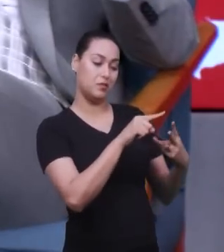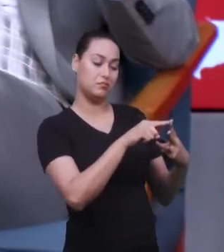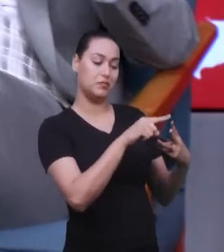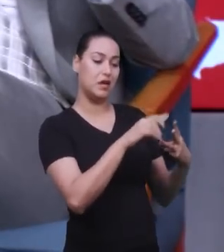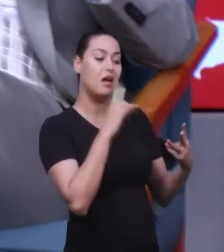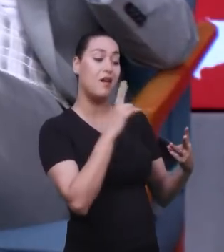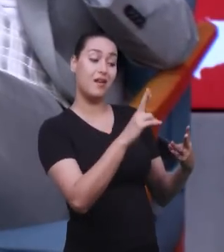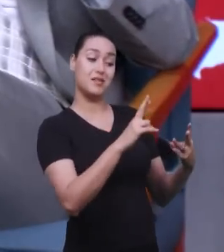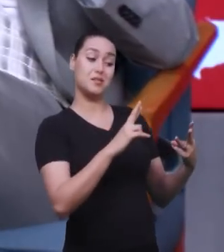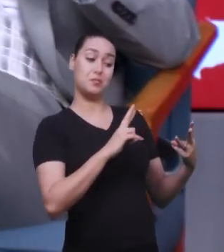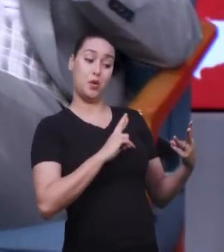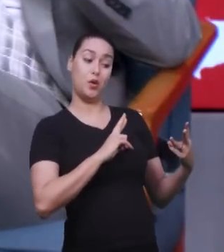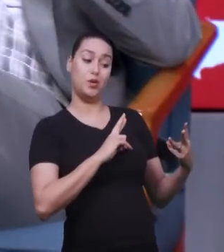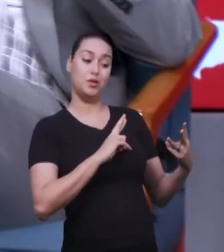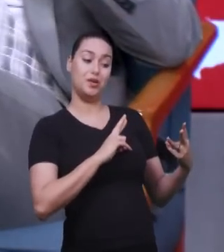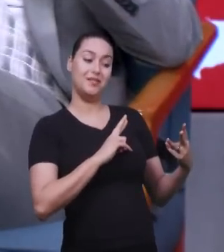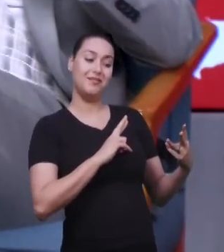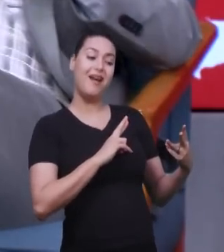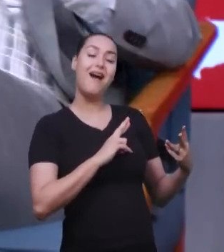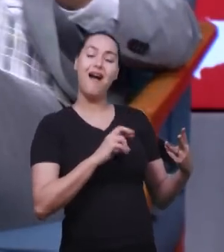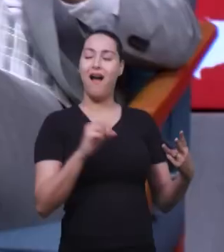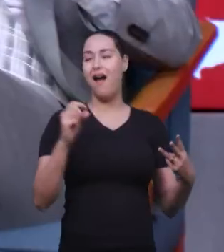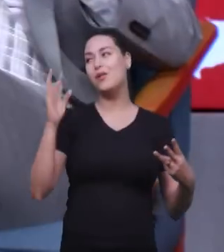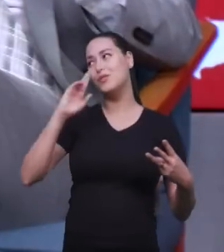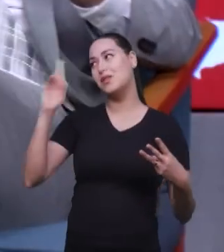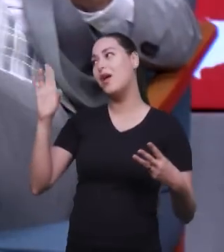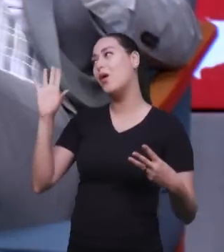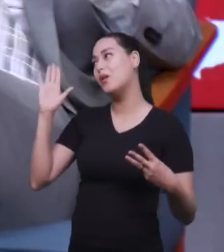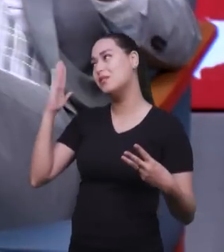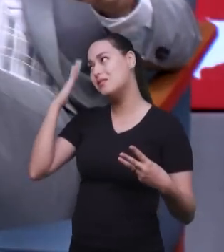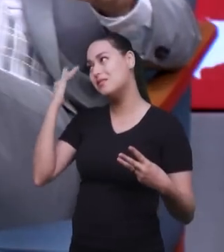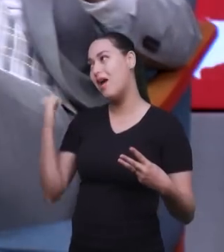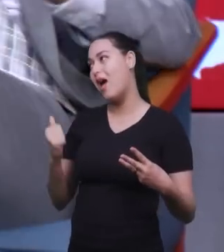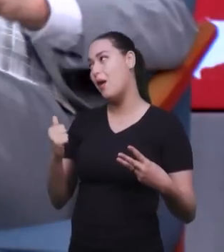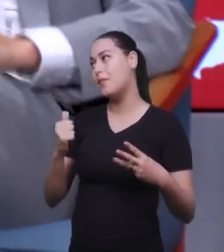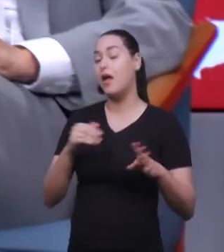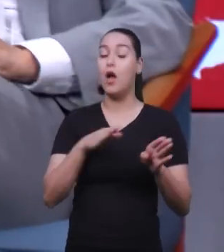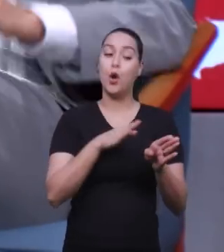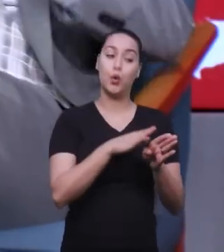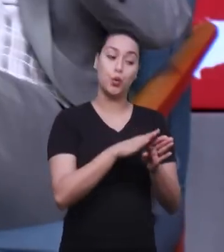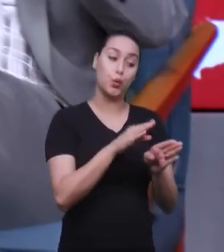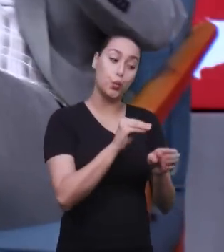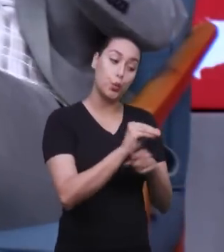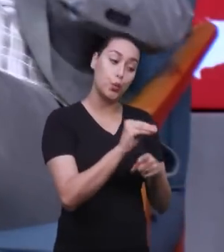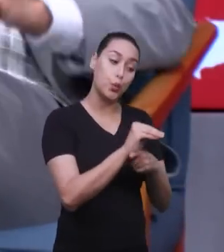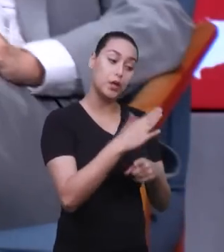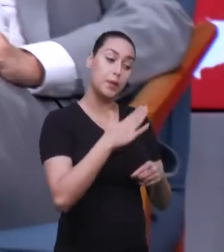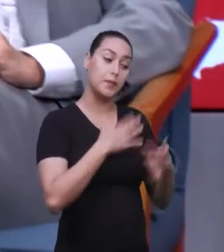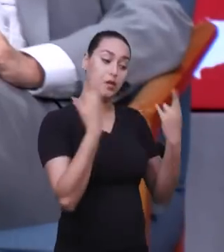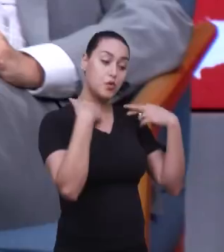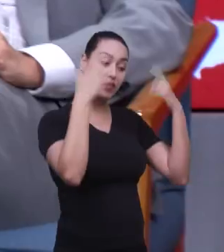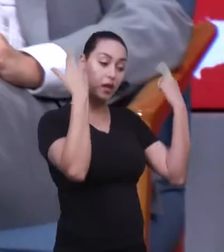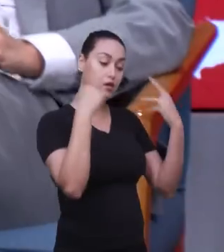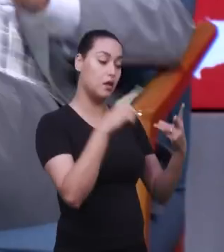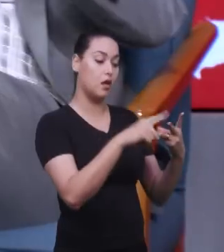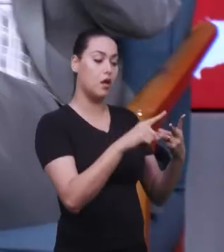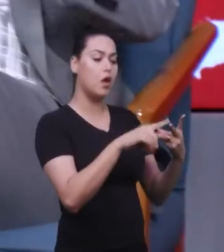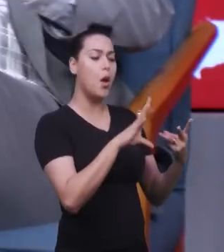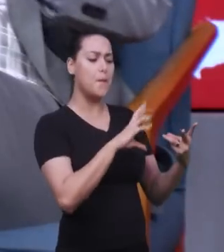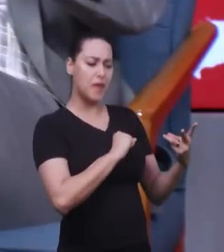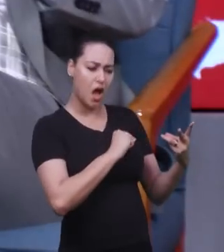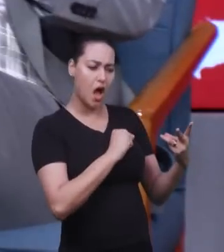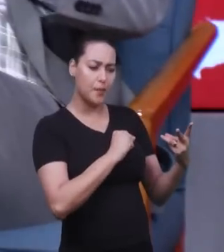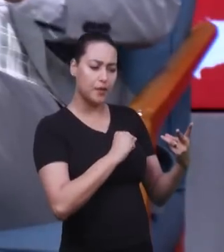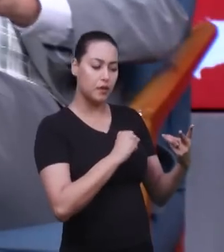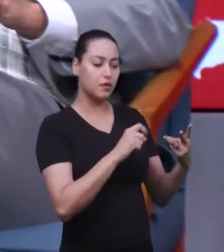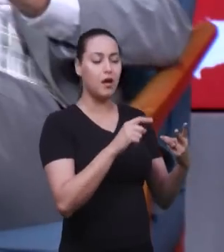o Senhor sabe de todas as coisas, apacenta as minhas ovelhas. Tu me amas,